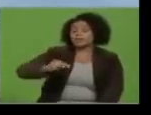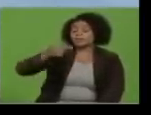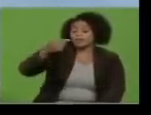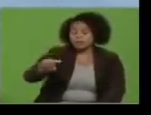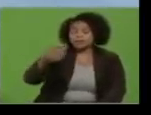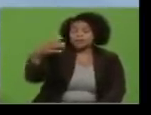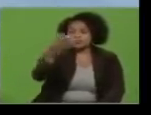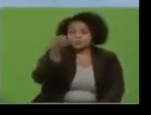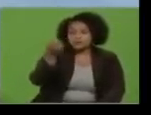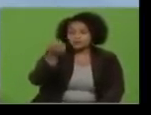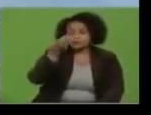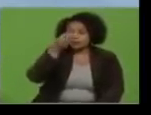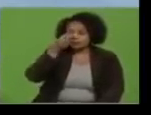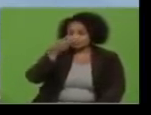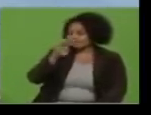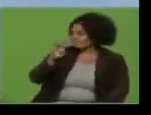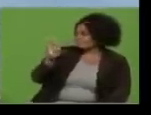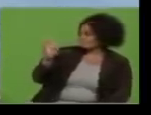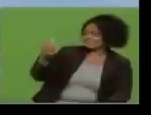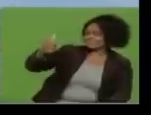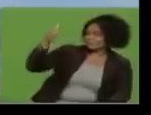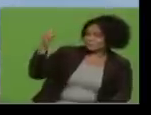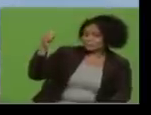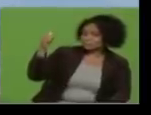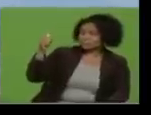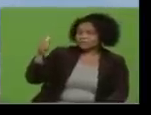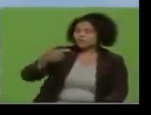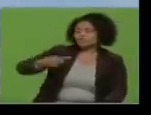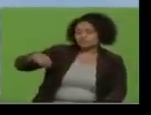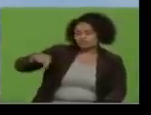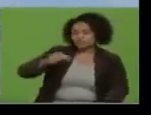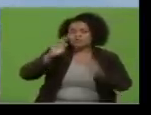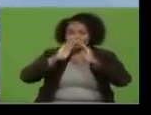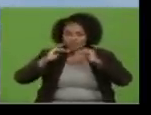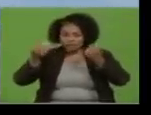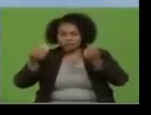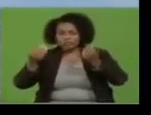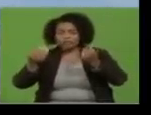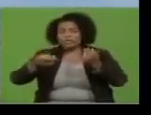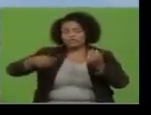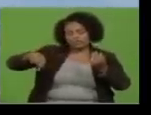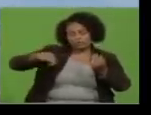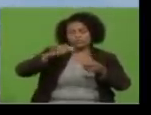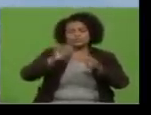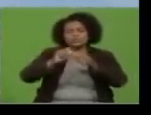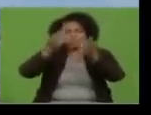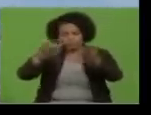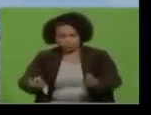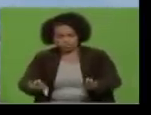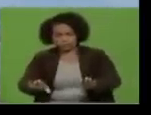trás e vamos nos orgulhar do que fomos capazes de